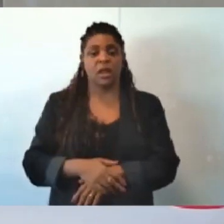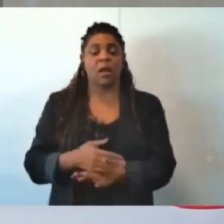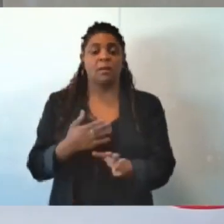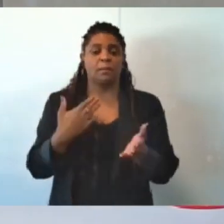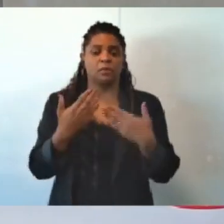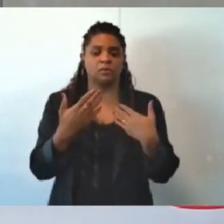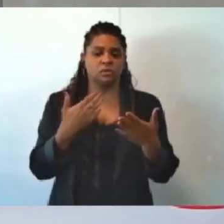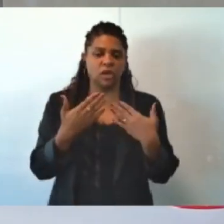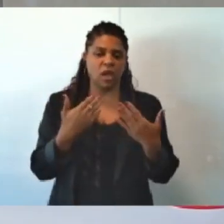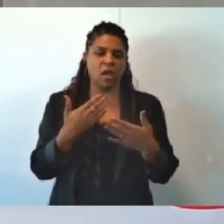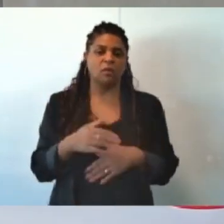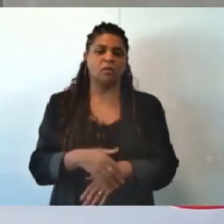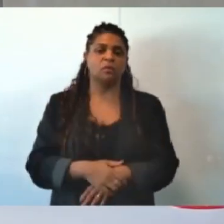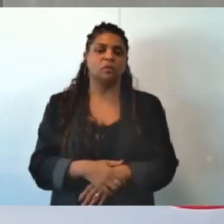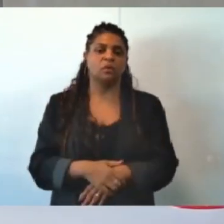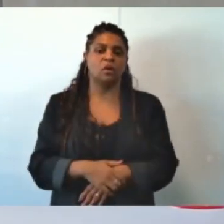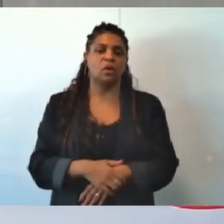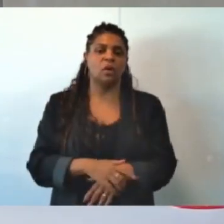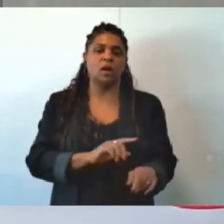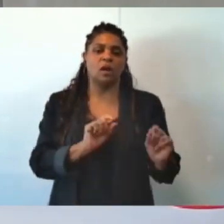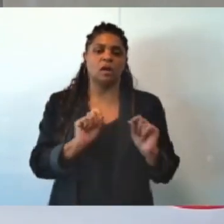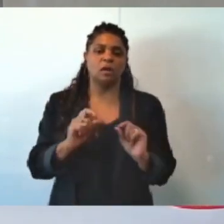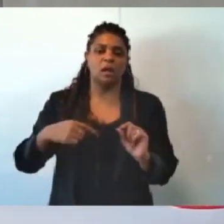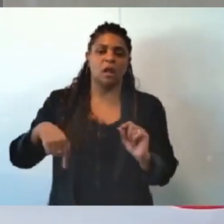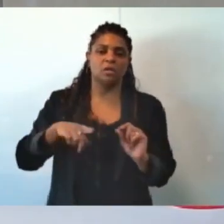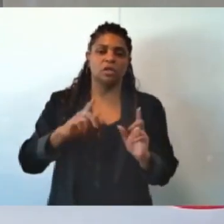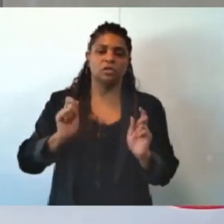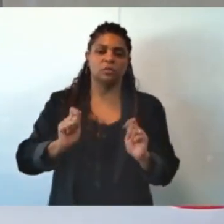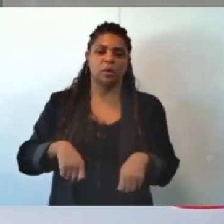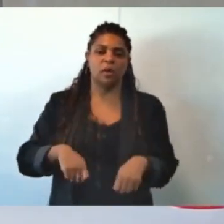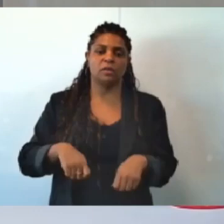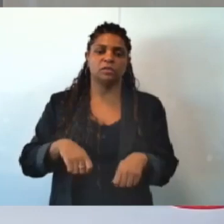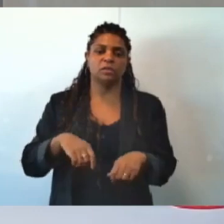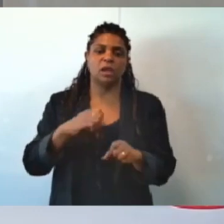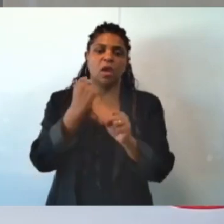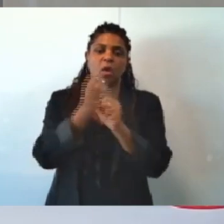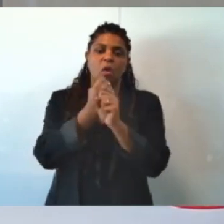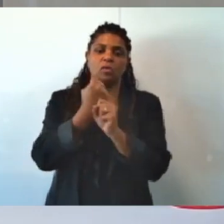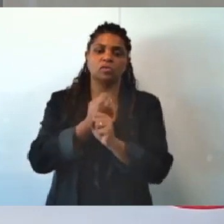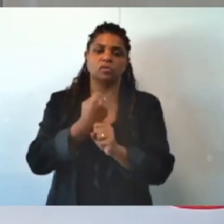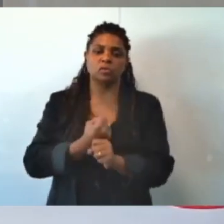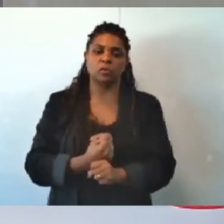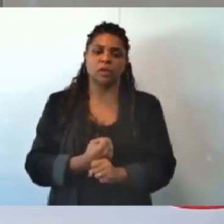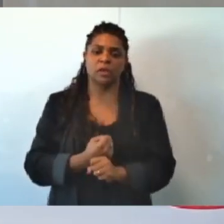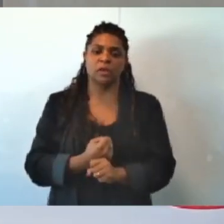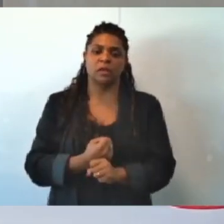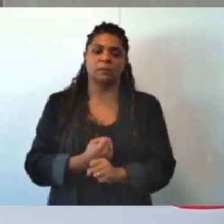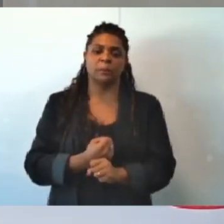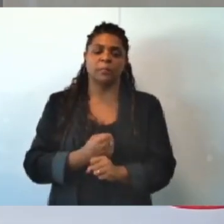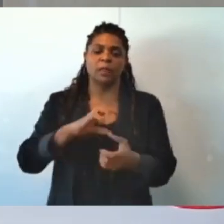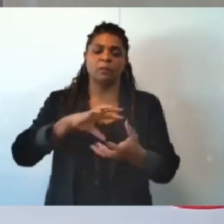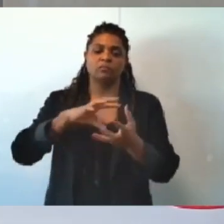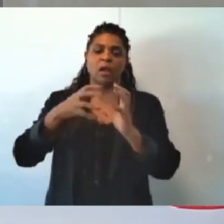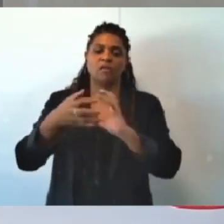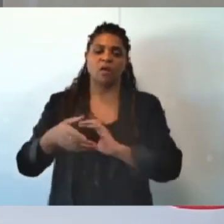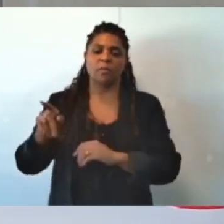diálogo, onde a gente possa construir, de repente, uma revitalização na Sapucaí, né,